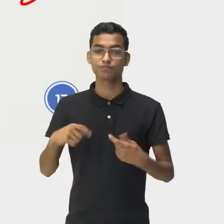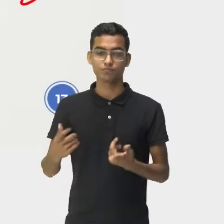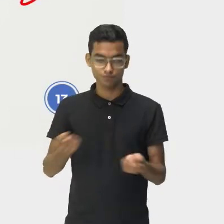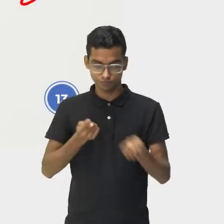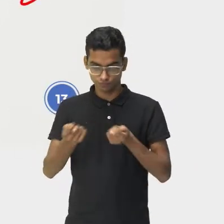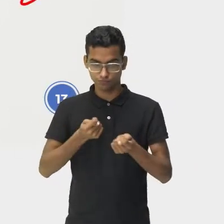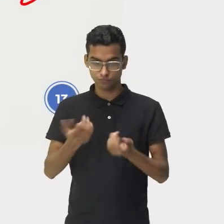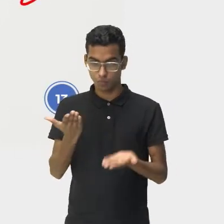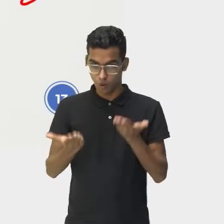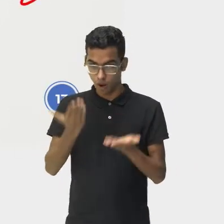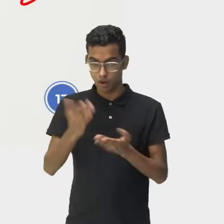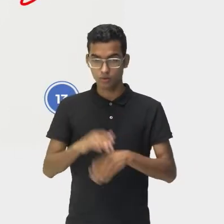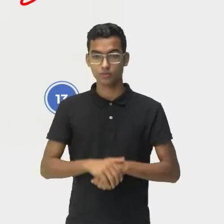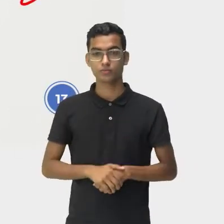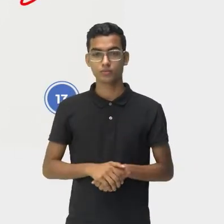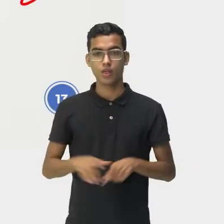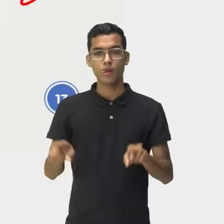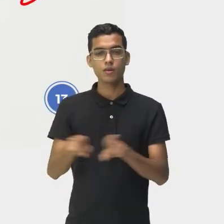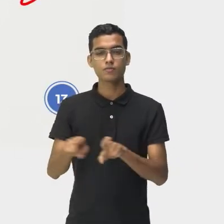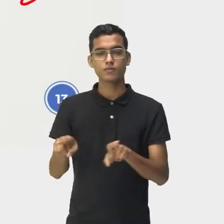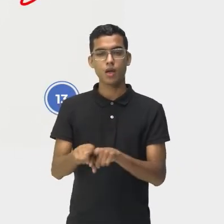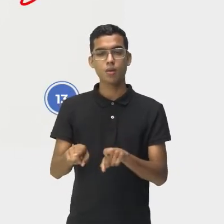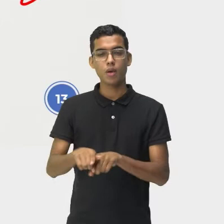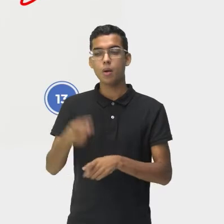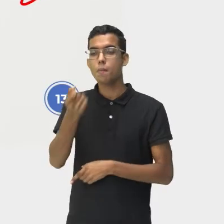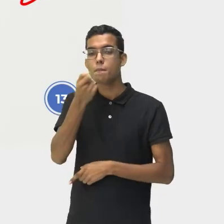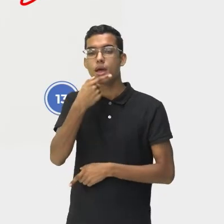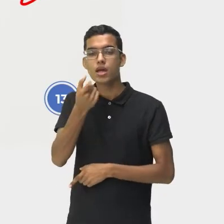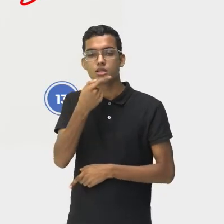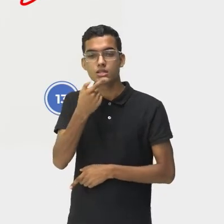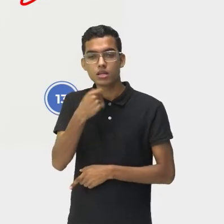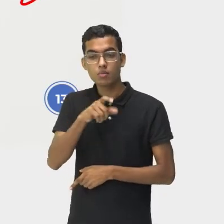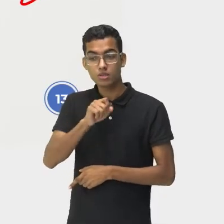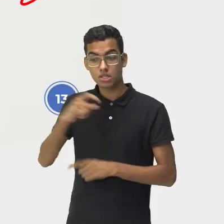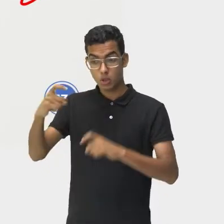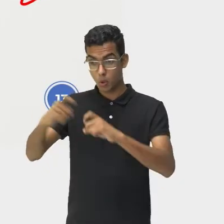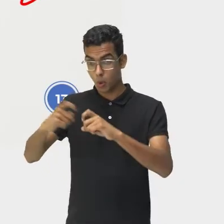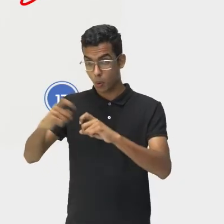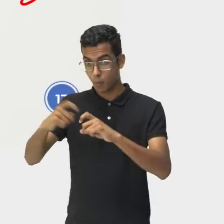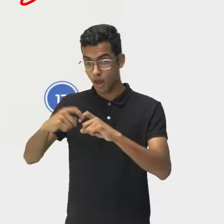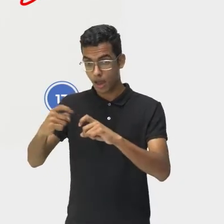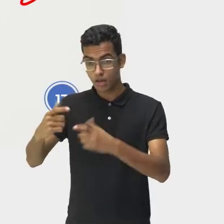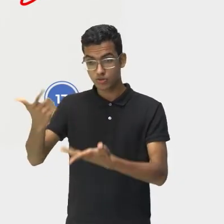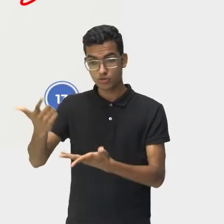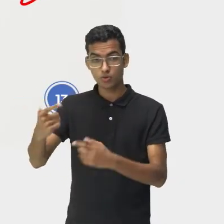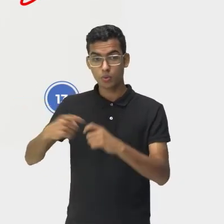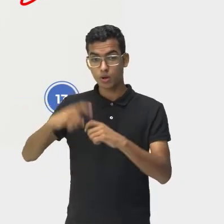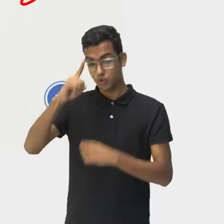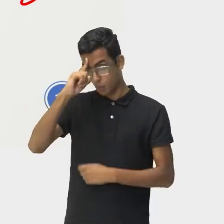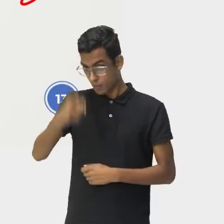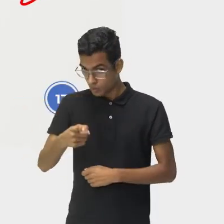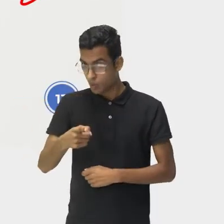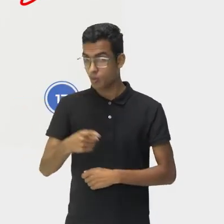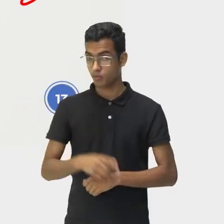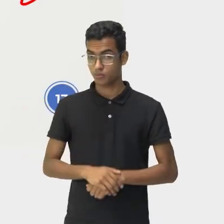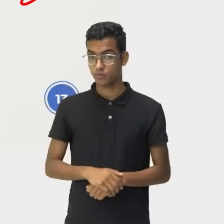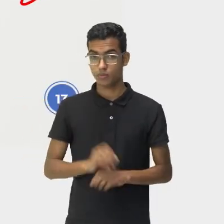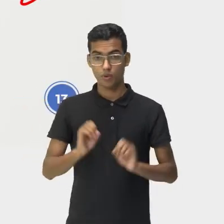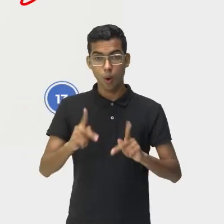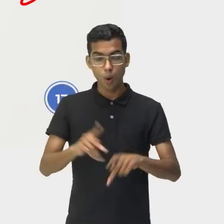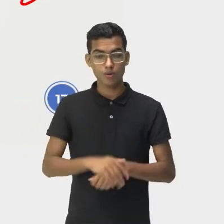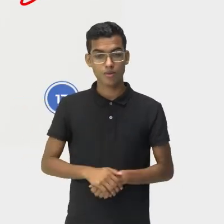do medicamento se prescrito. Nada de tomar medicamento por conta própria. Já